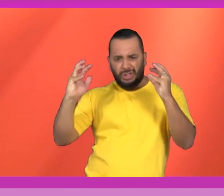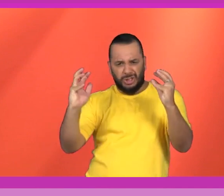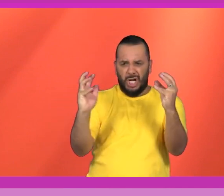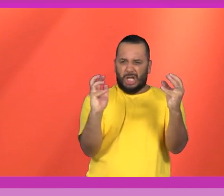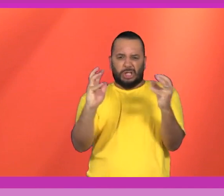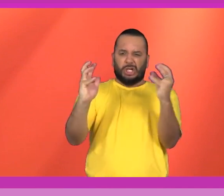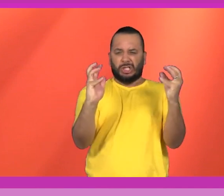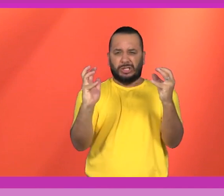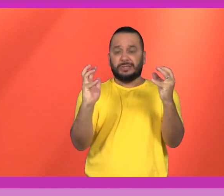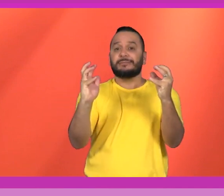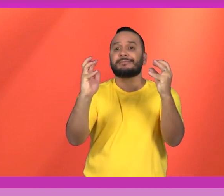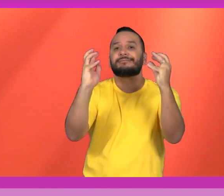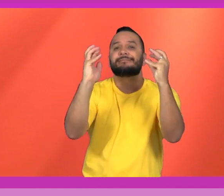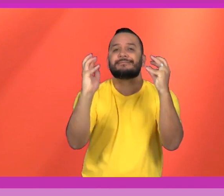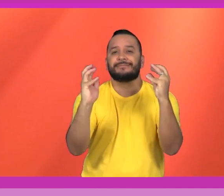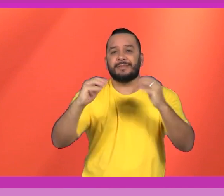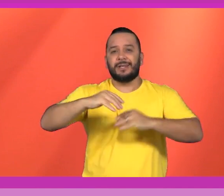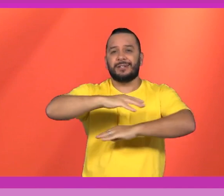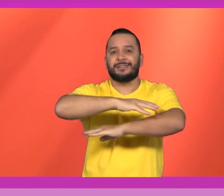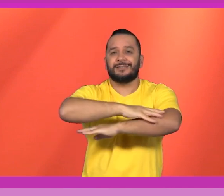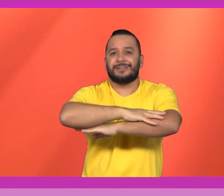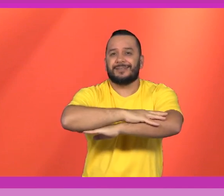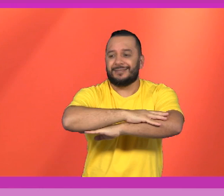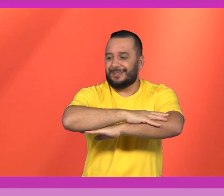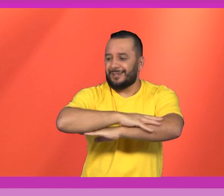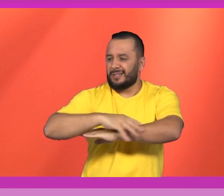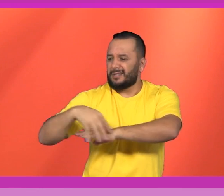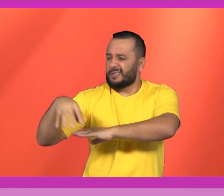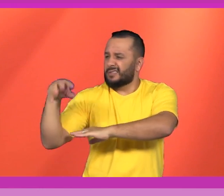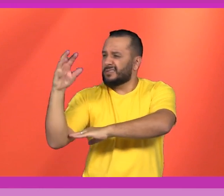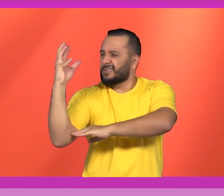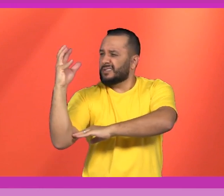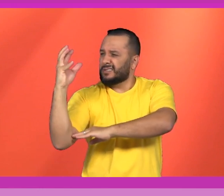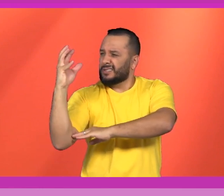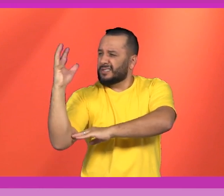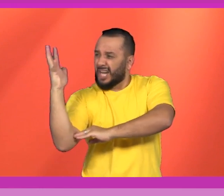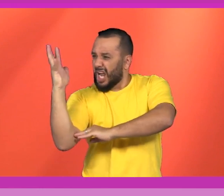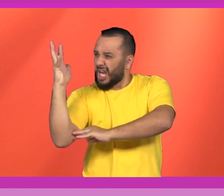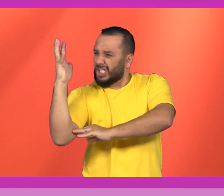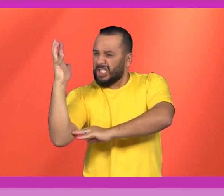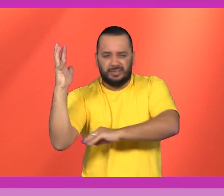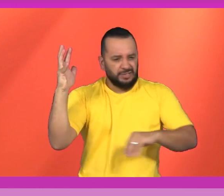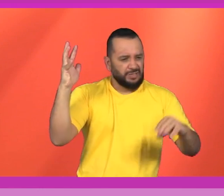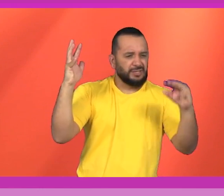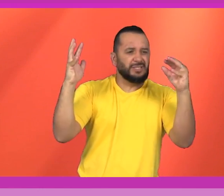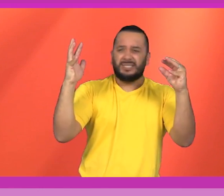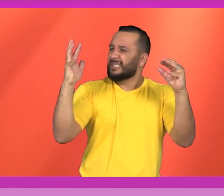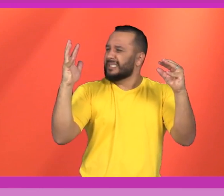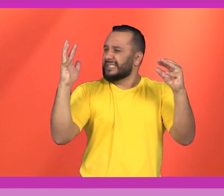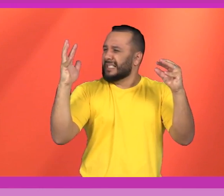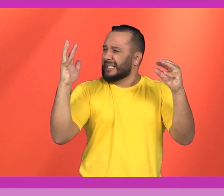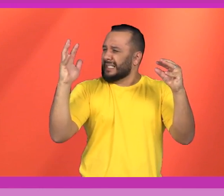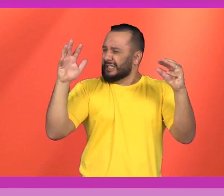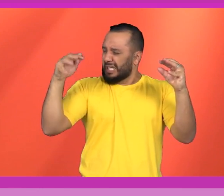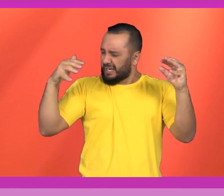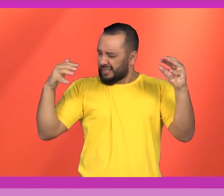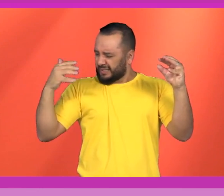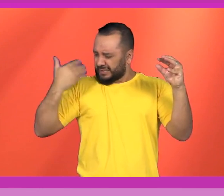debaixo de uma sacada. O cravo saiu